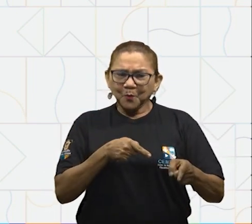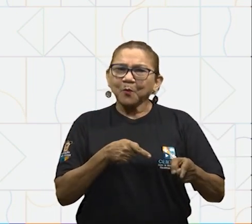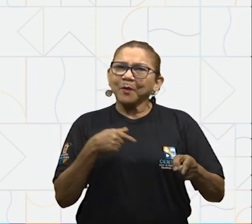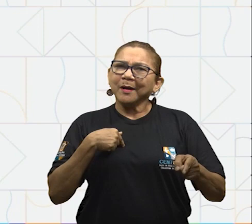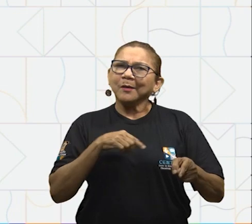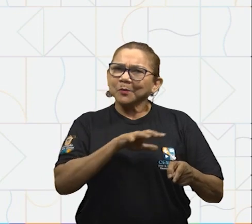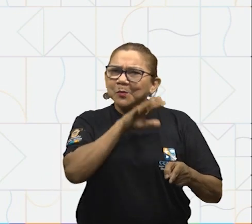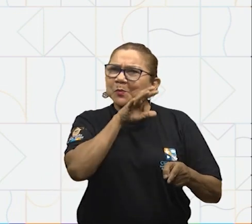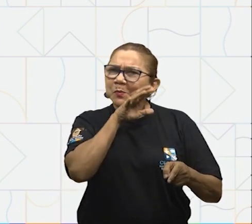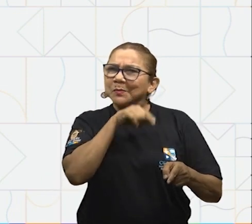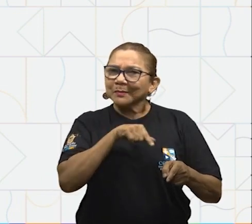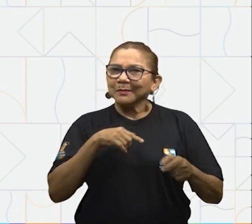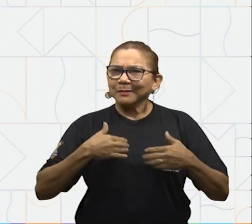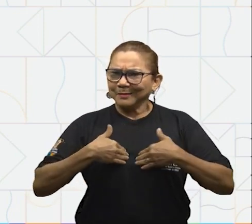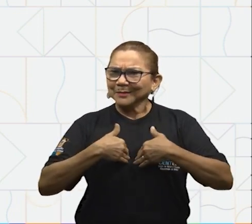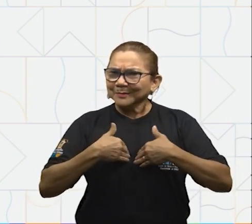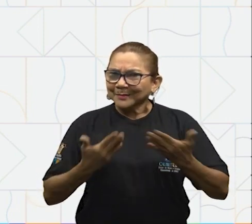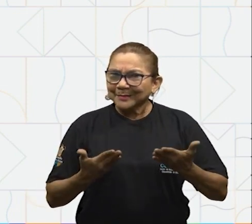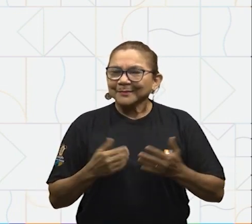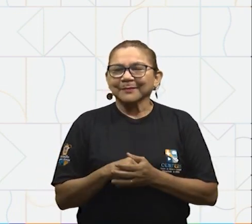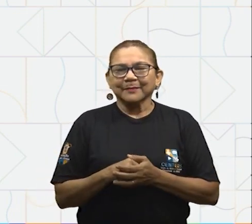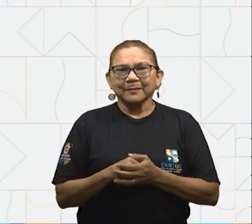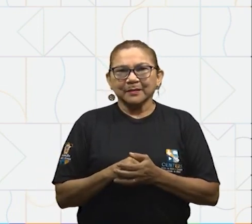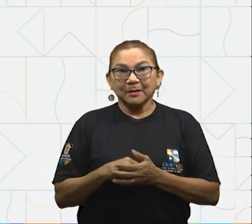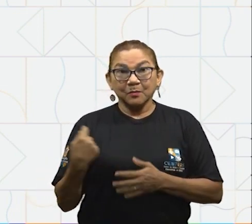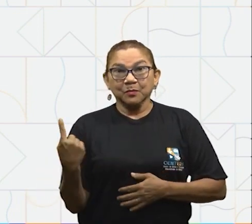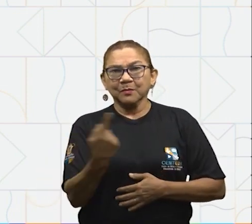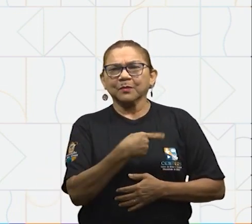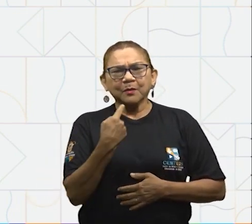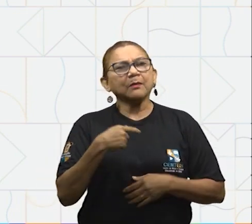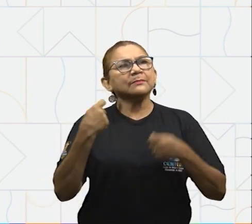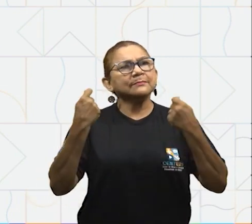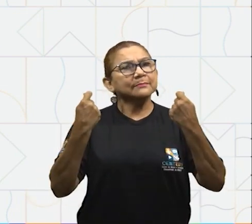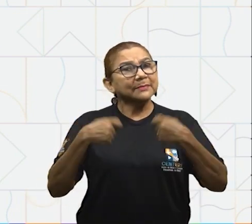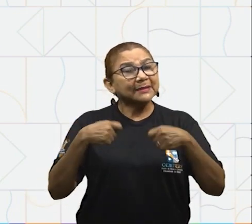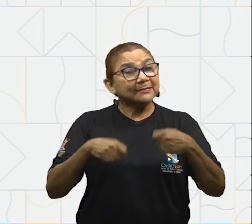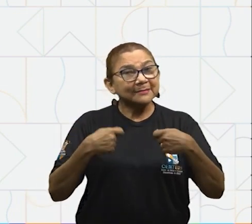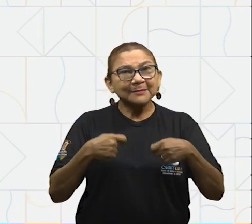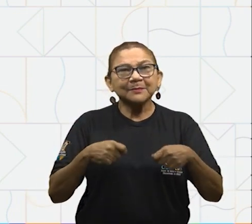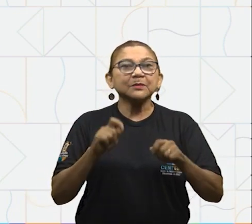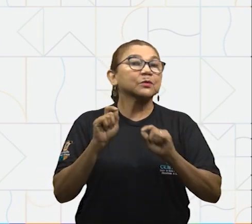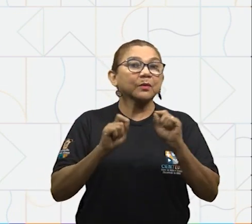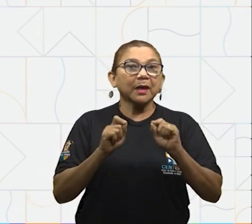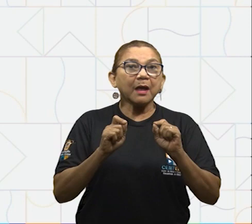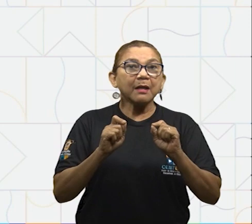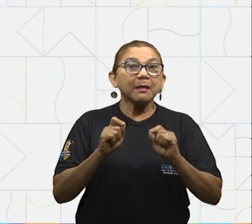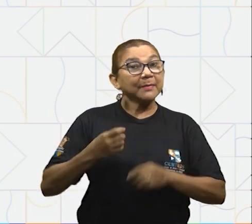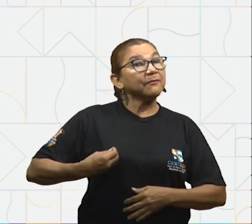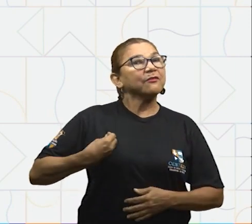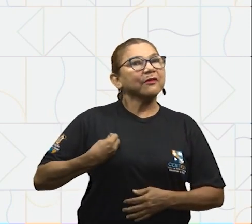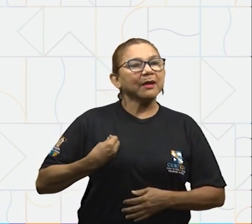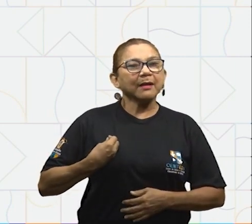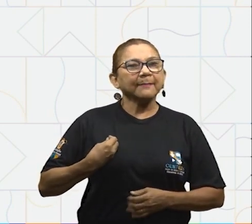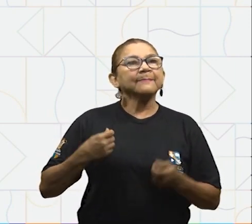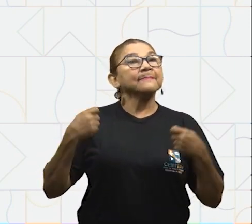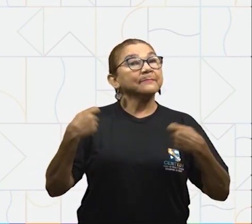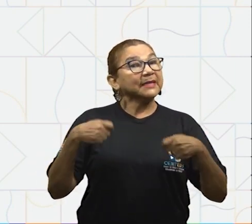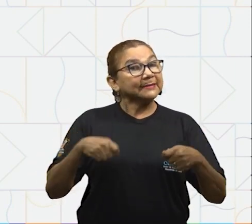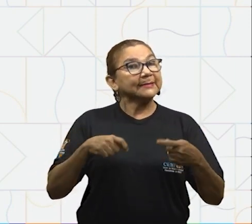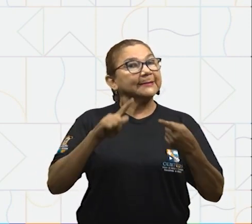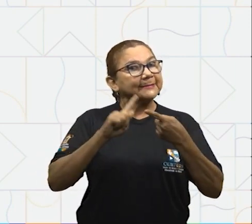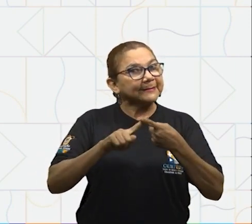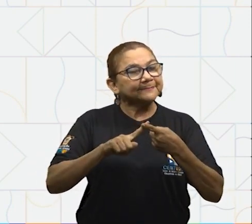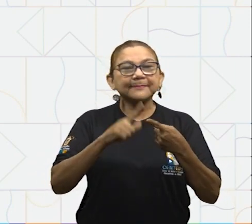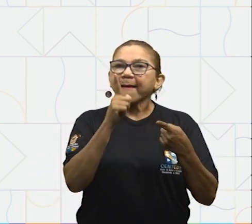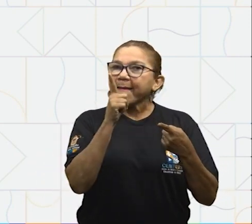estimação? O que nós, seres humanos, precisamos para sobreviver? Nós precisamos da